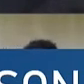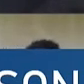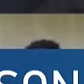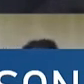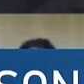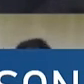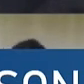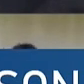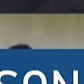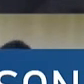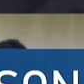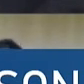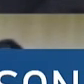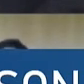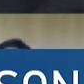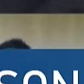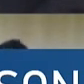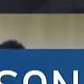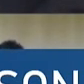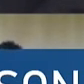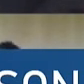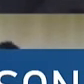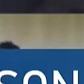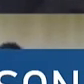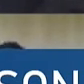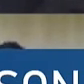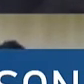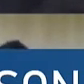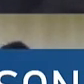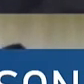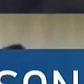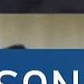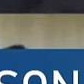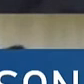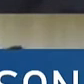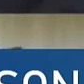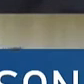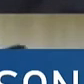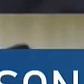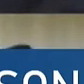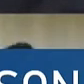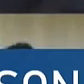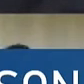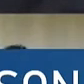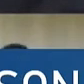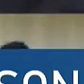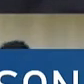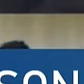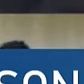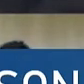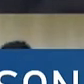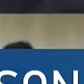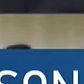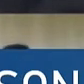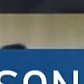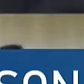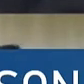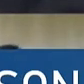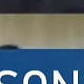premiada se soma a um conjunto que já havia sido apurado antes e, obviamente, o seu próprio